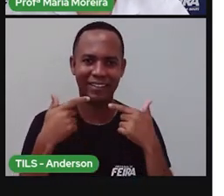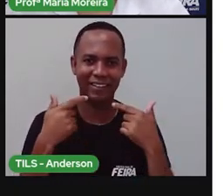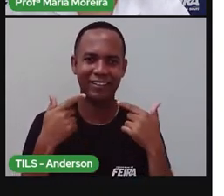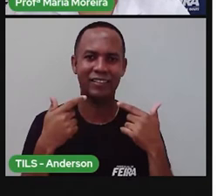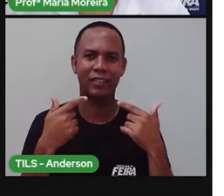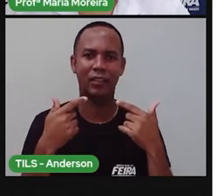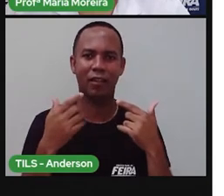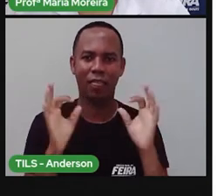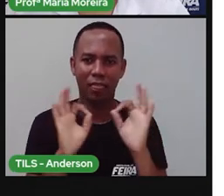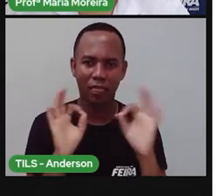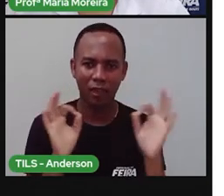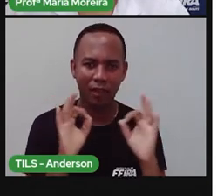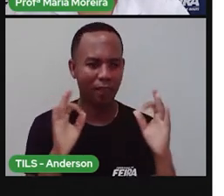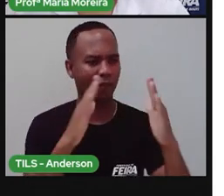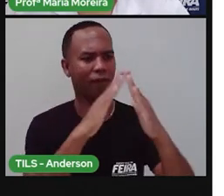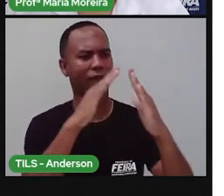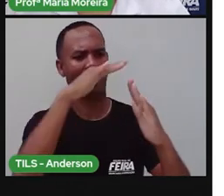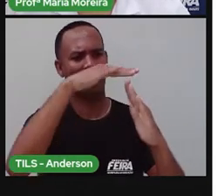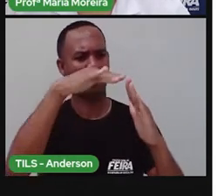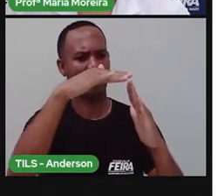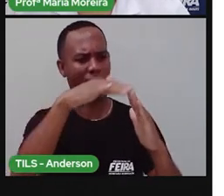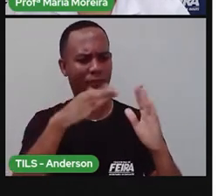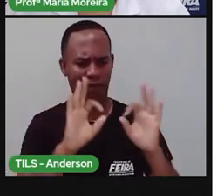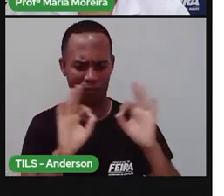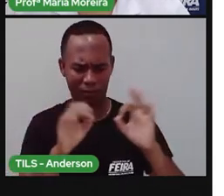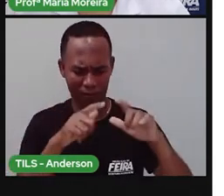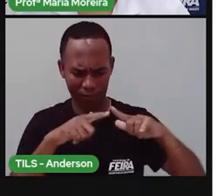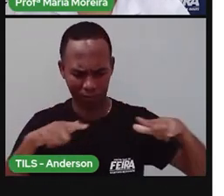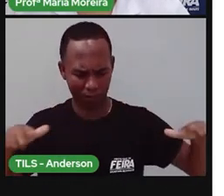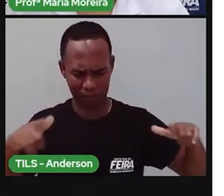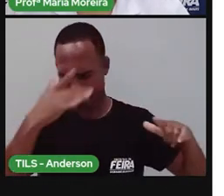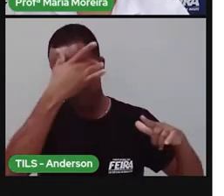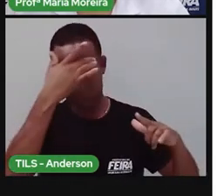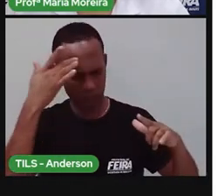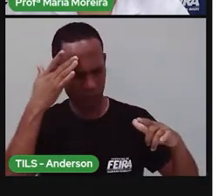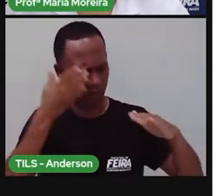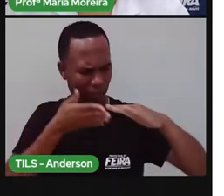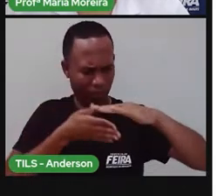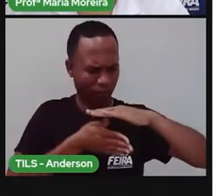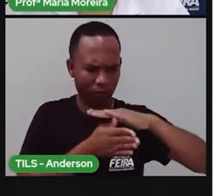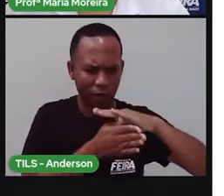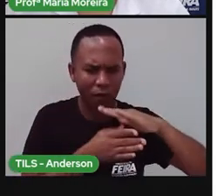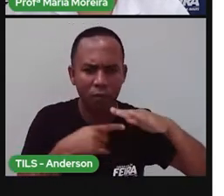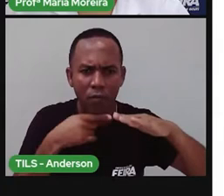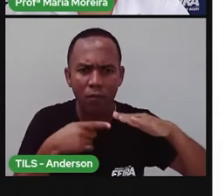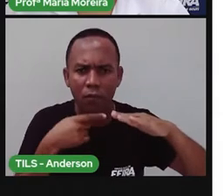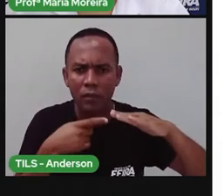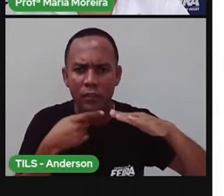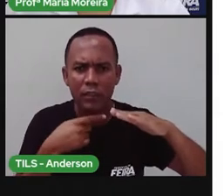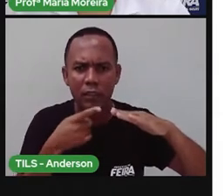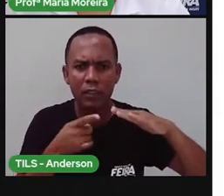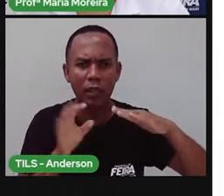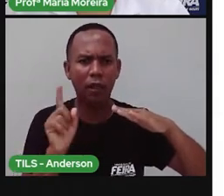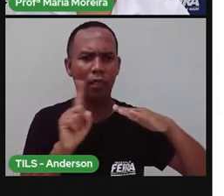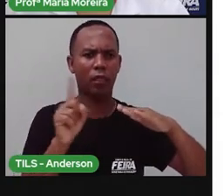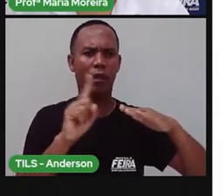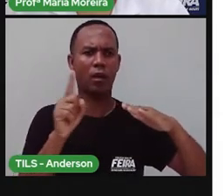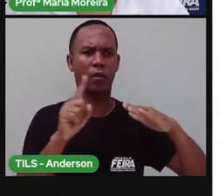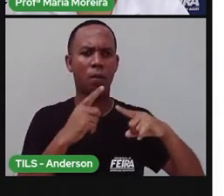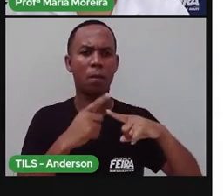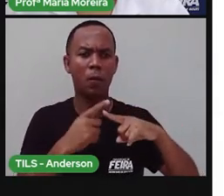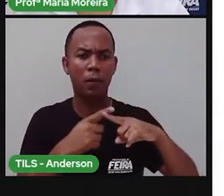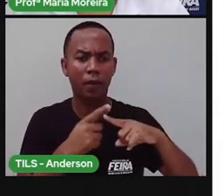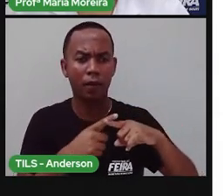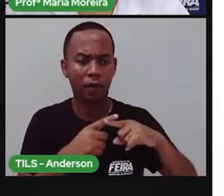não tinha nada. Ninguém podia entrar nela, não. Porque na